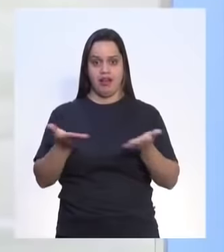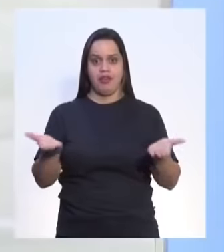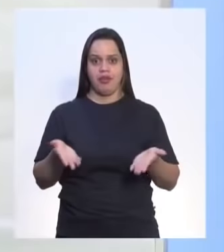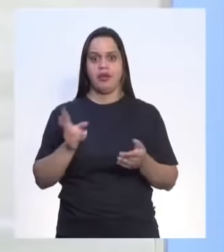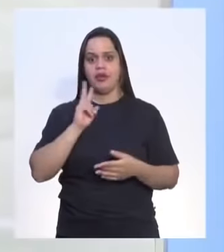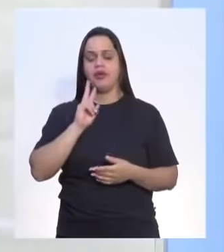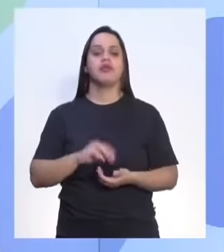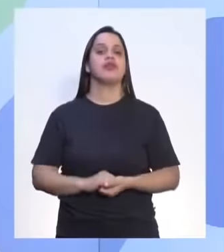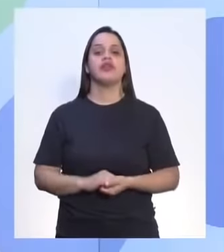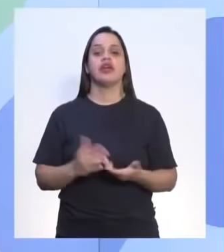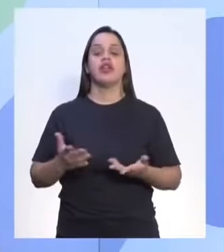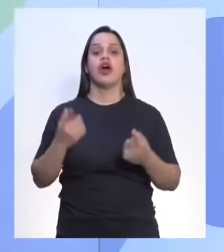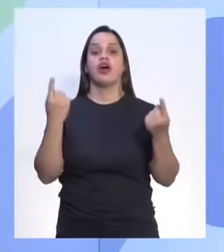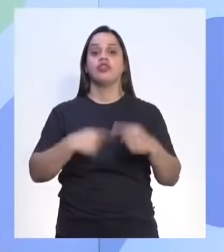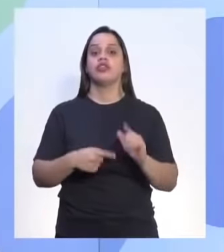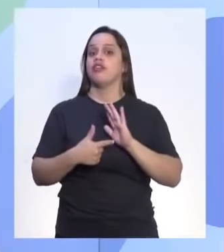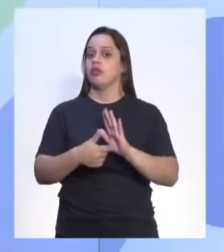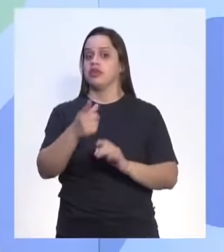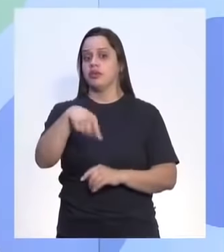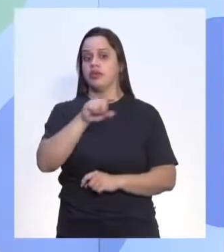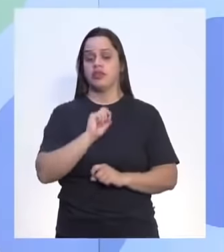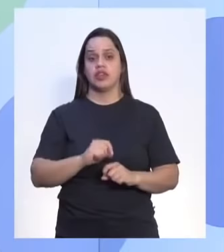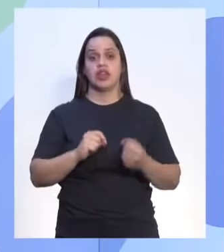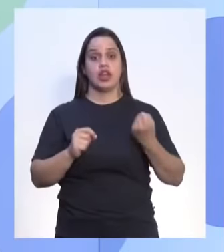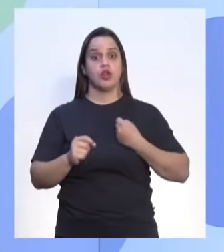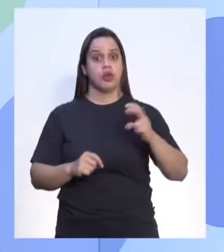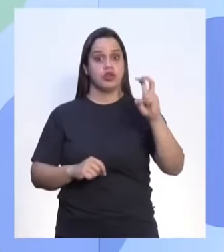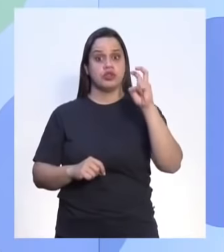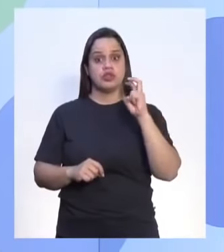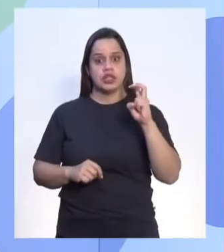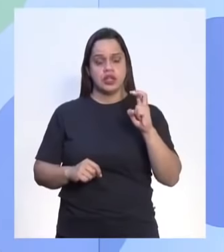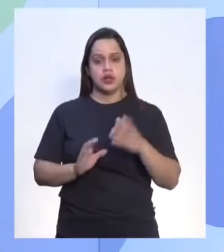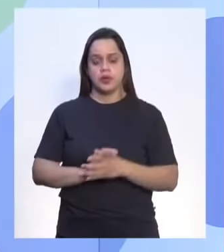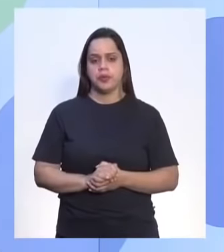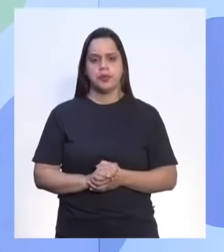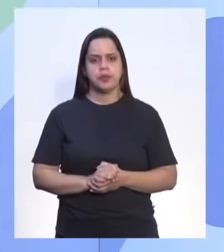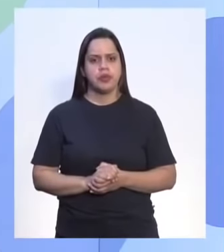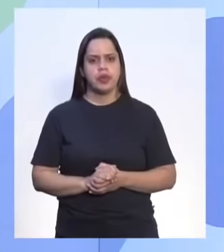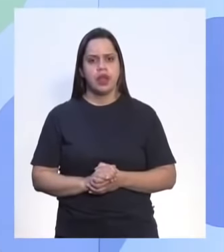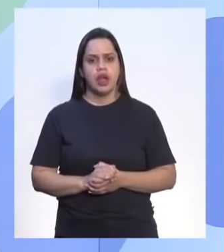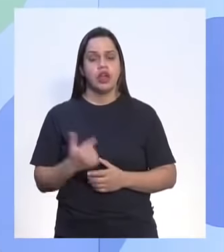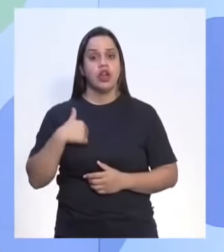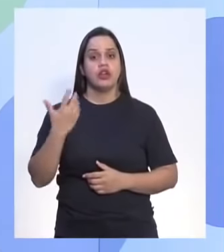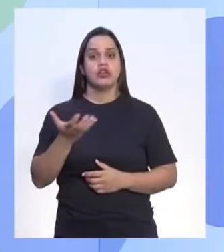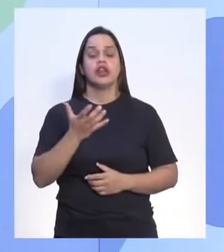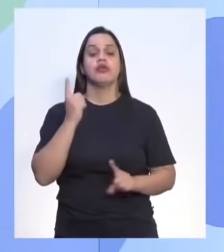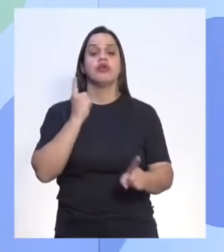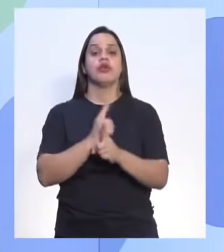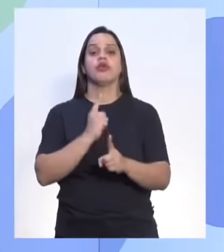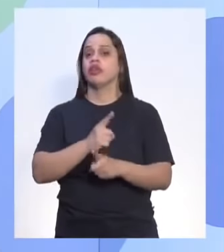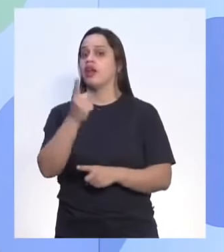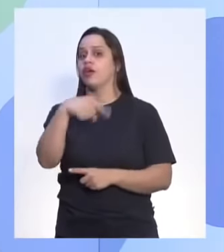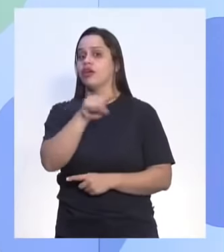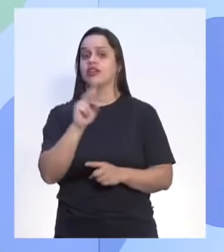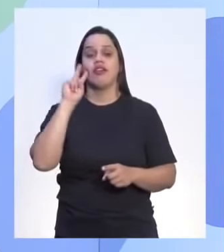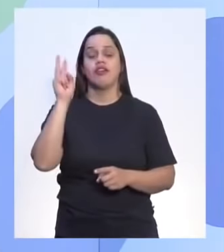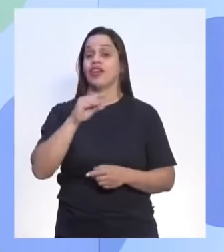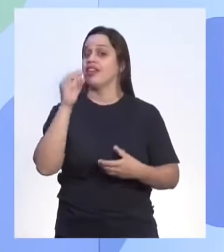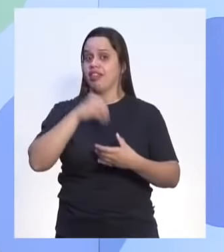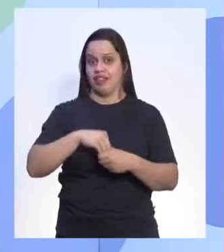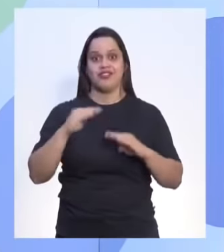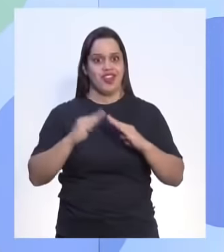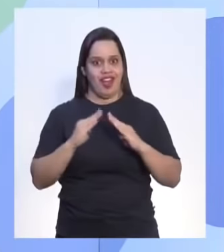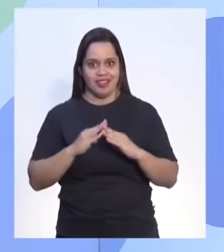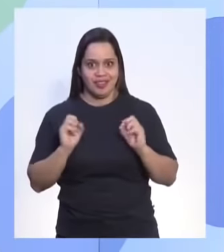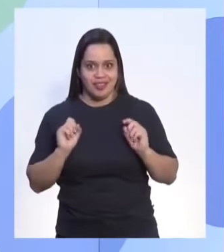Vamos lá. Então, o desafio aí, desafio de hoje. Desafio 5. De 5. Tudo que nós queremos encontrar agora, você vai encontrar dentro da sua